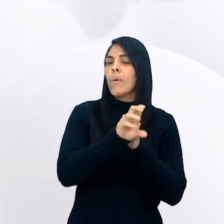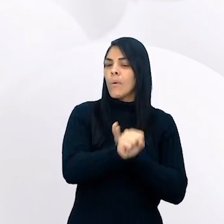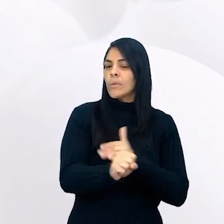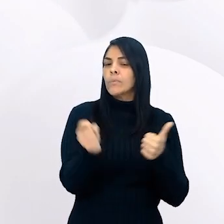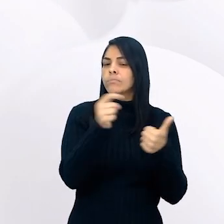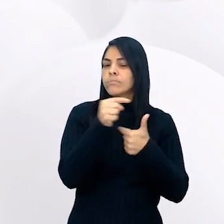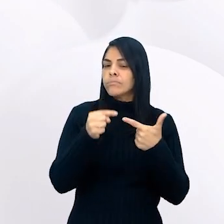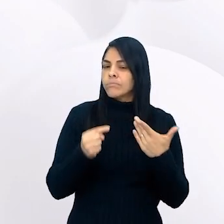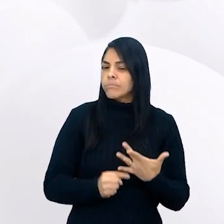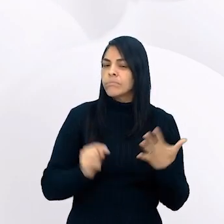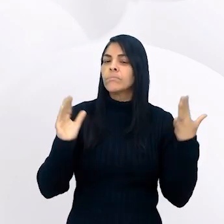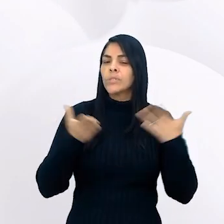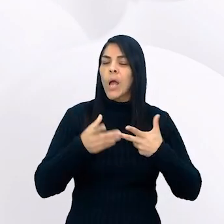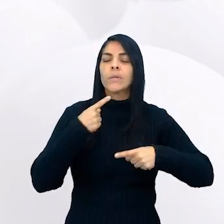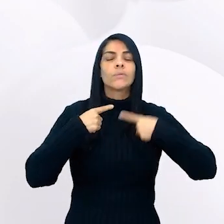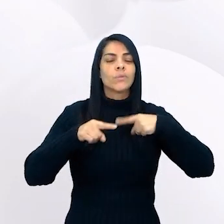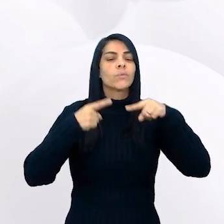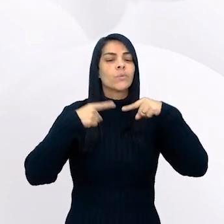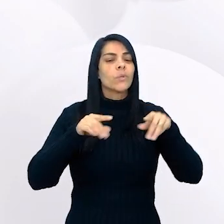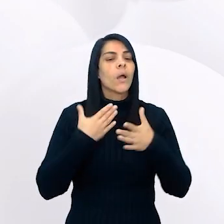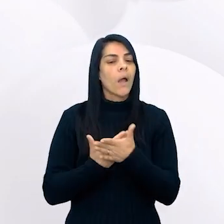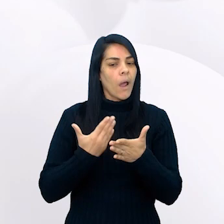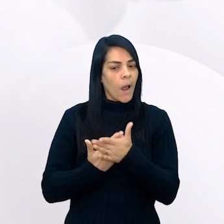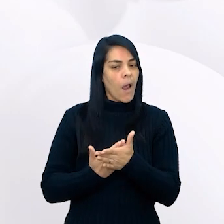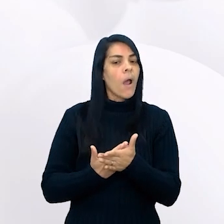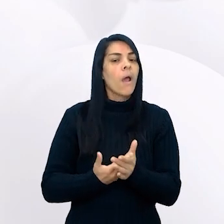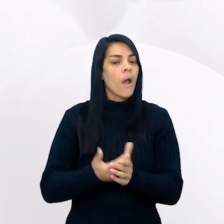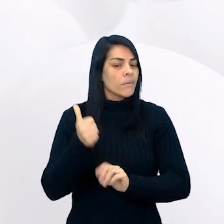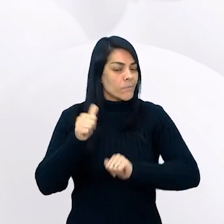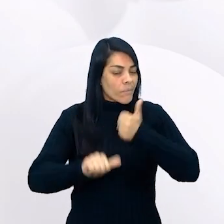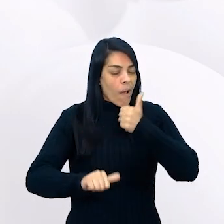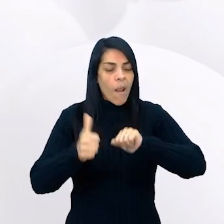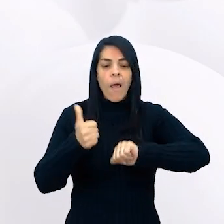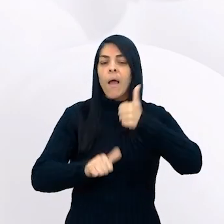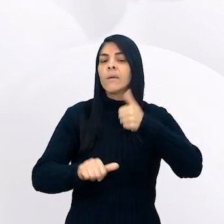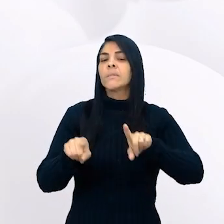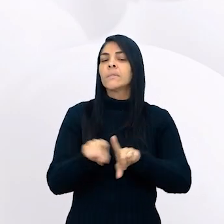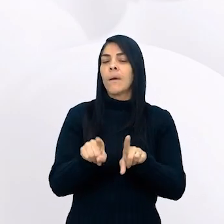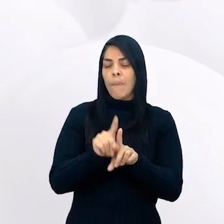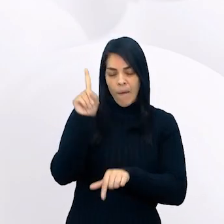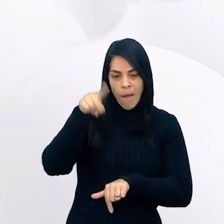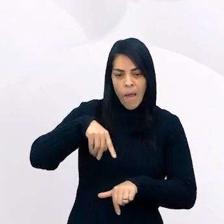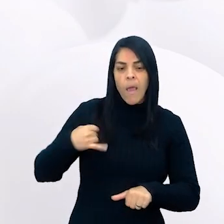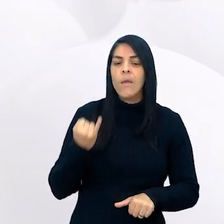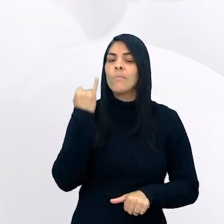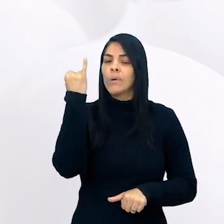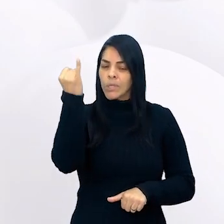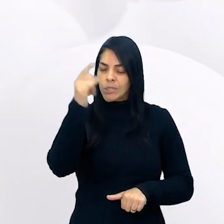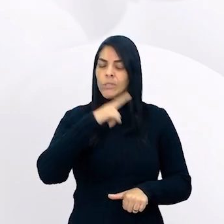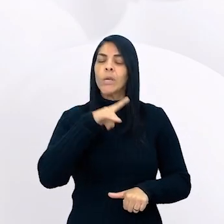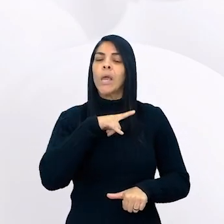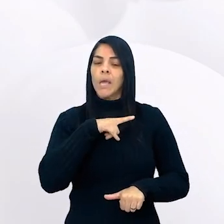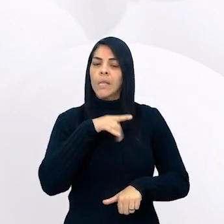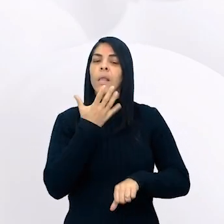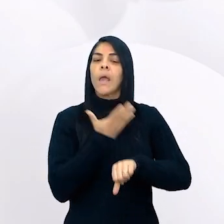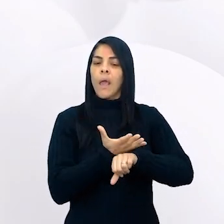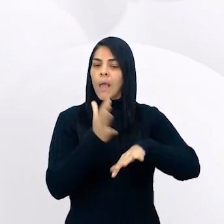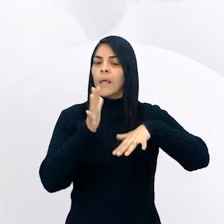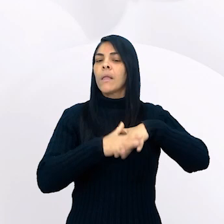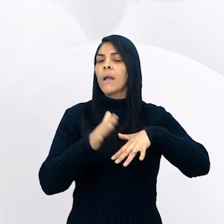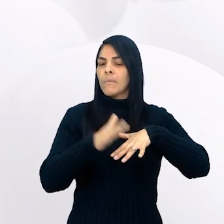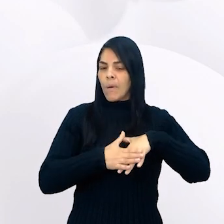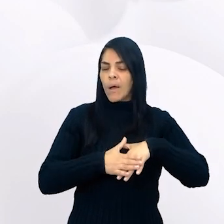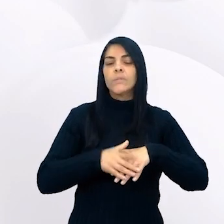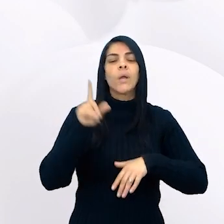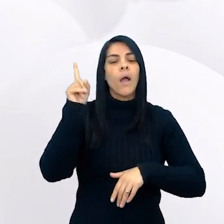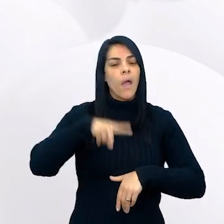foram discutidos nessa aula, tal como análise, né, que é muito importante, que existe muito em matemática, que é a análise, né,